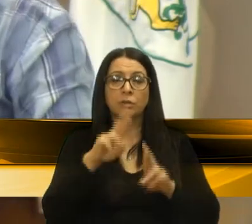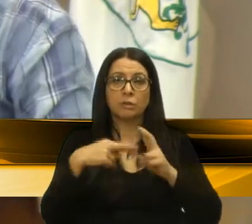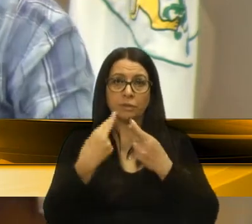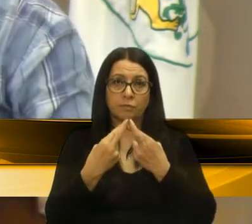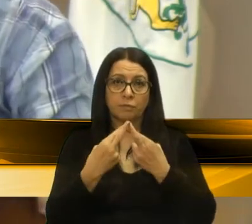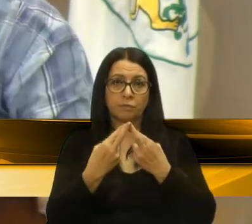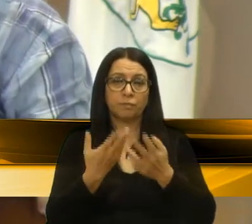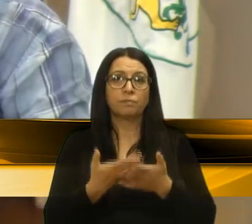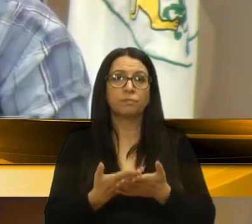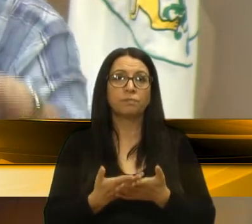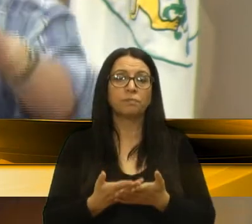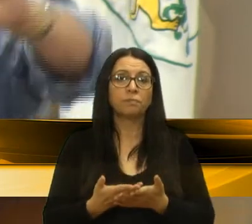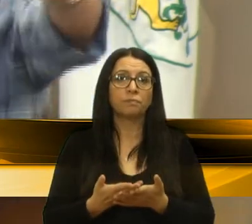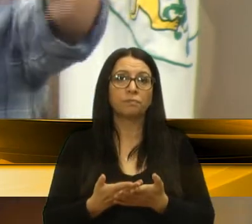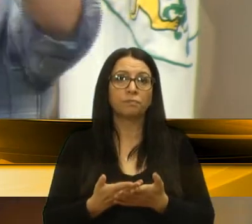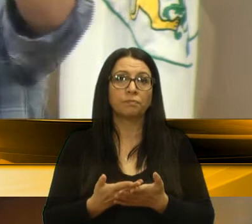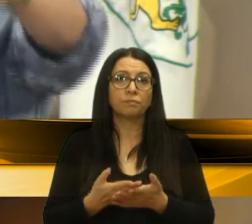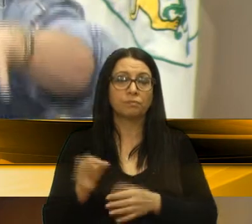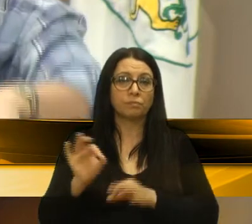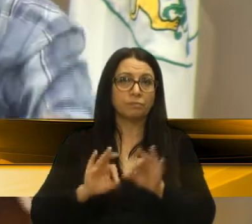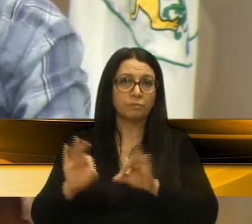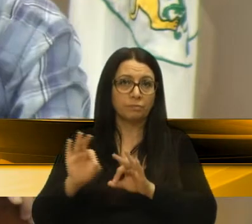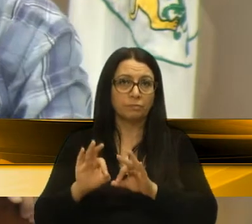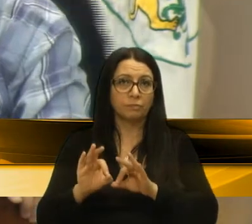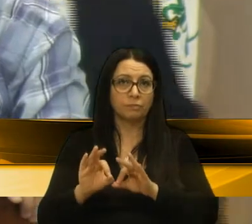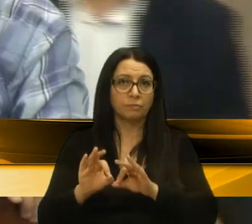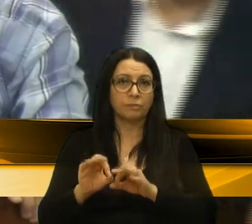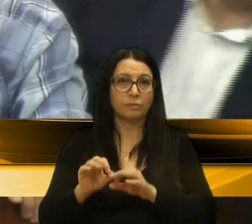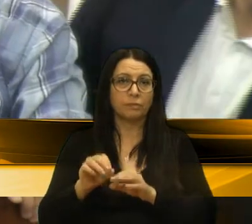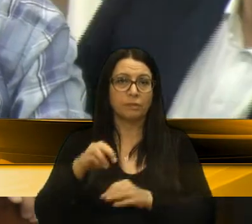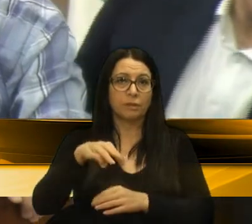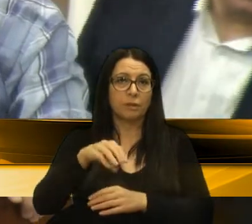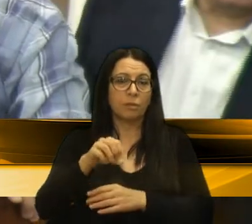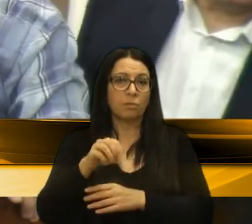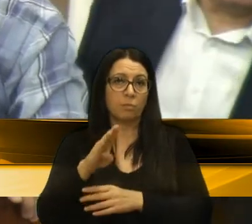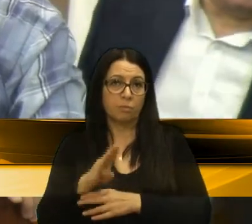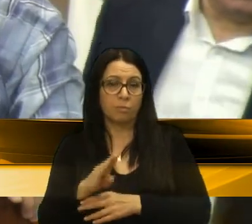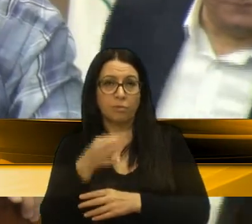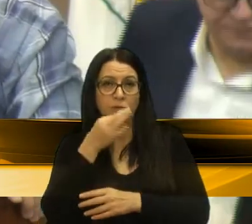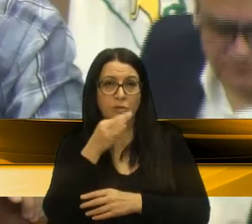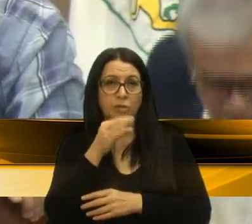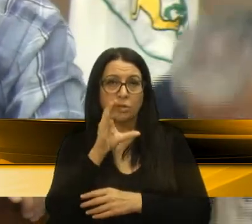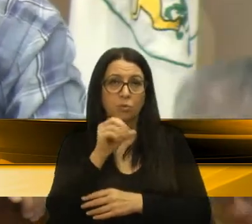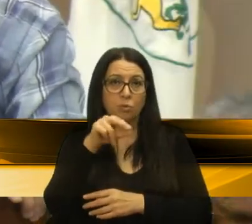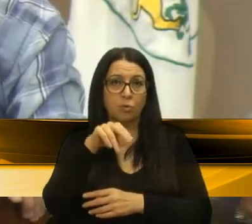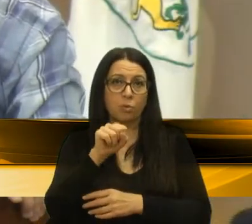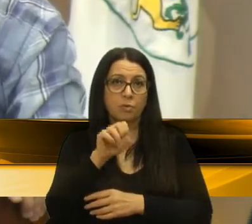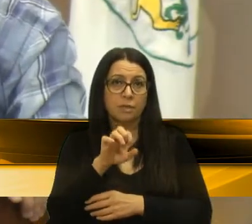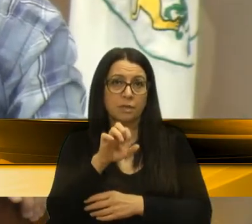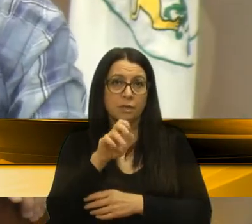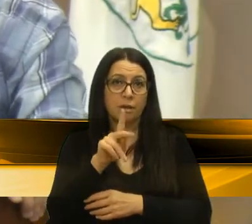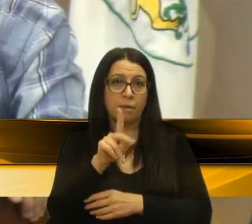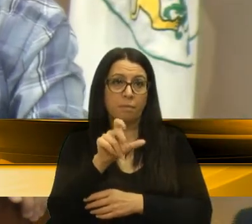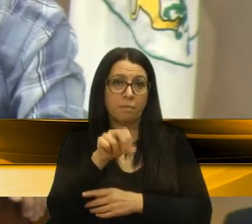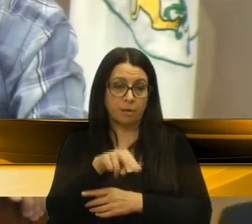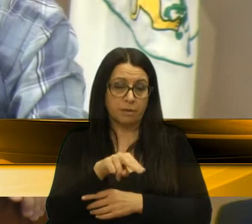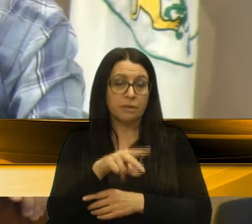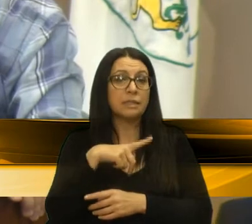moda da organizada pelo pessoal do mob caxias de pessoal do conseplan que seriam